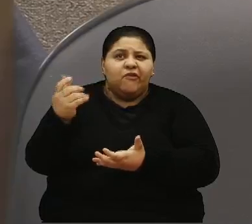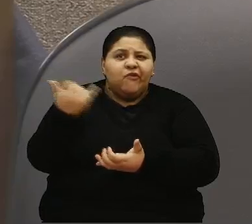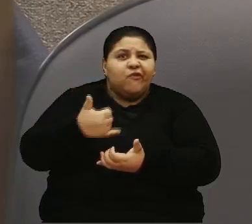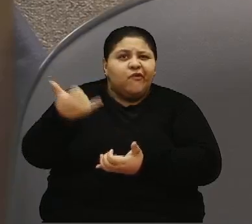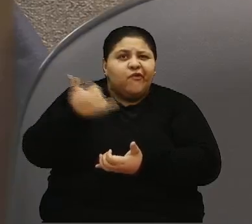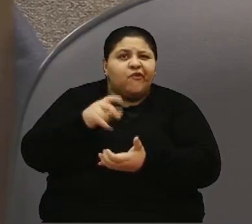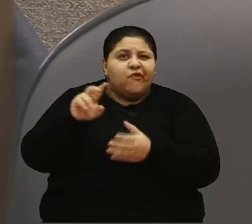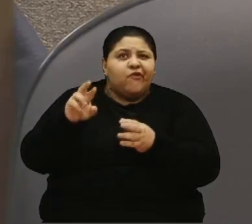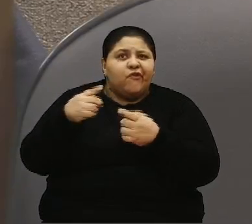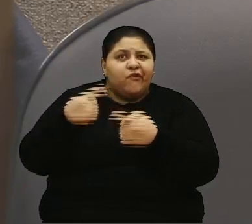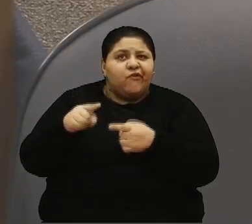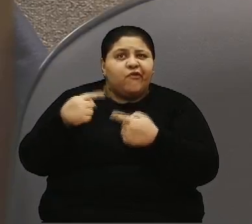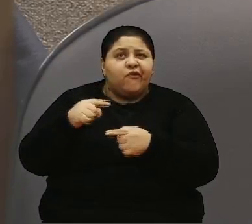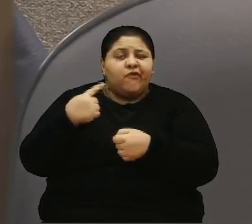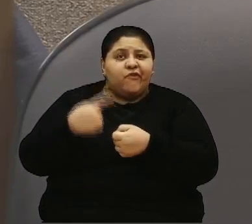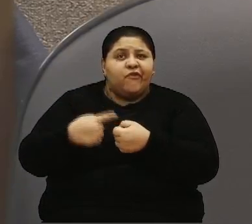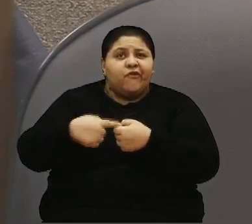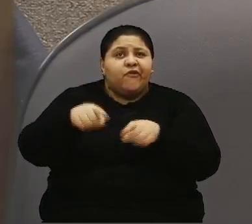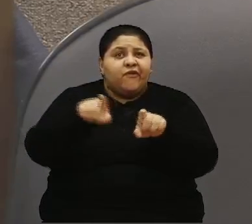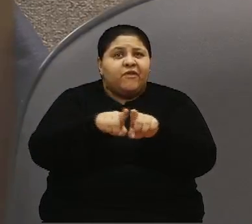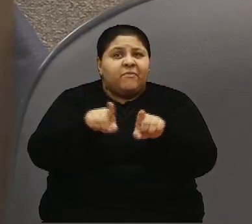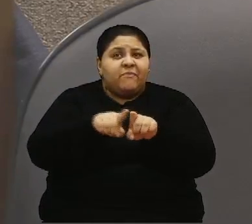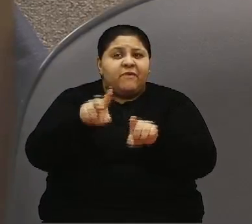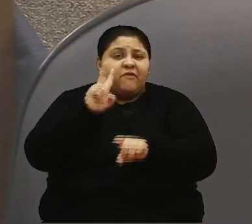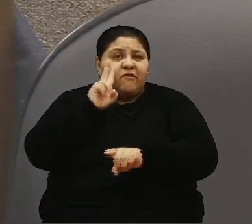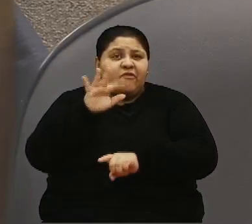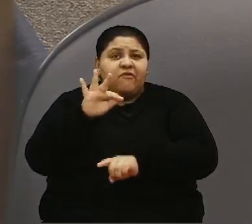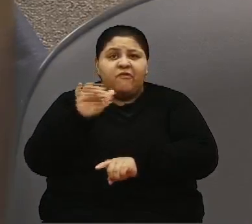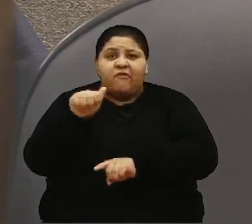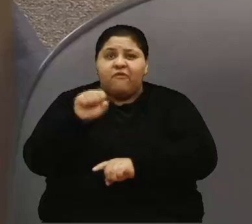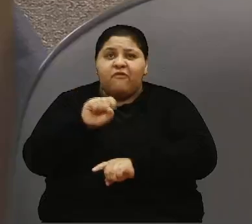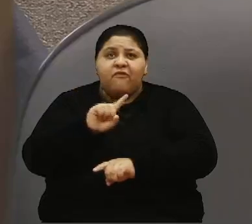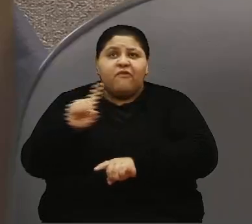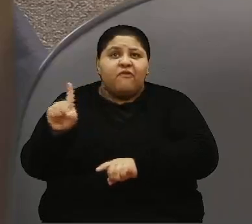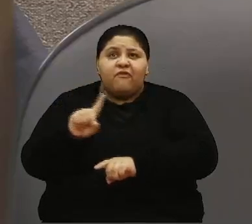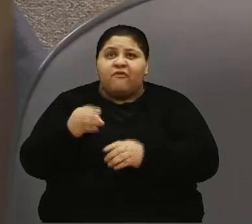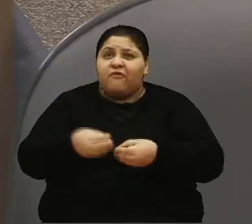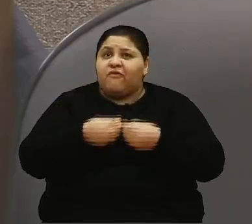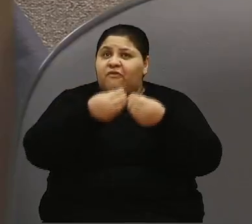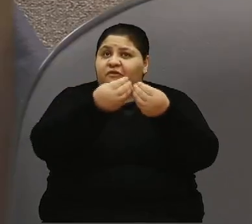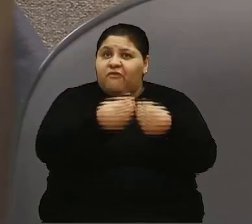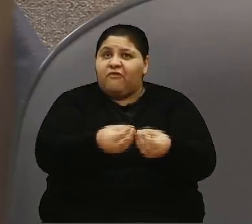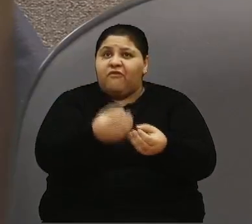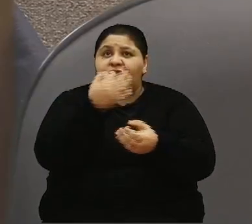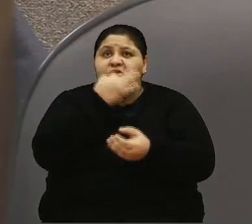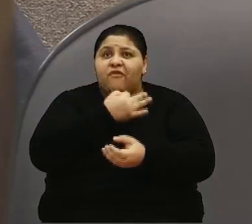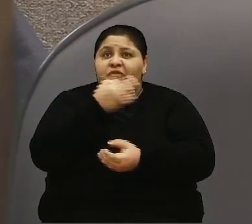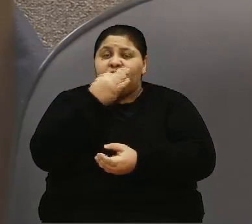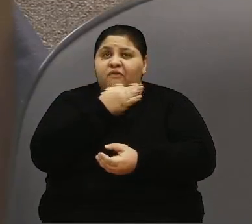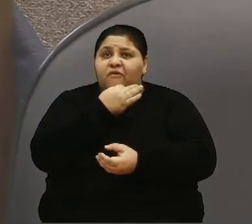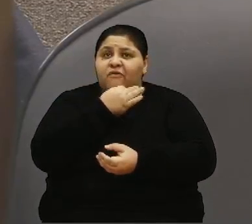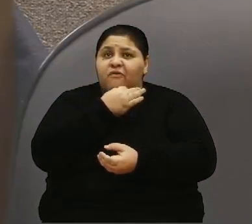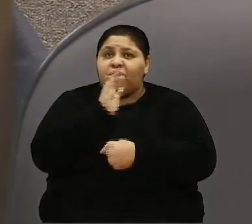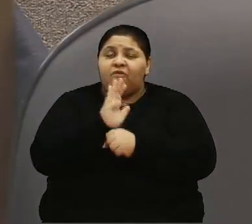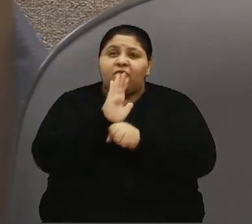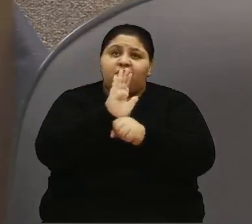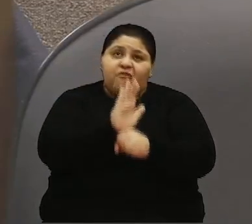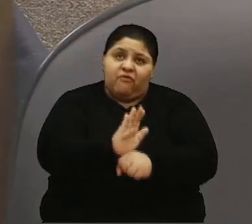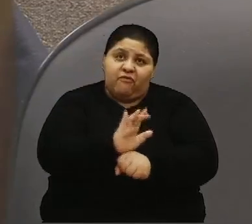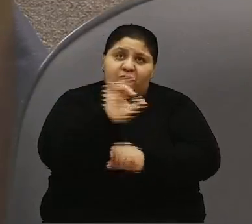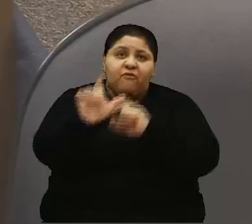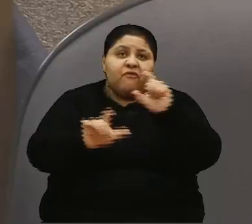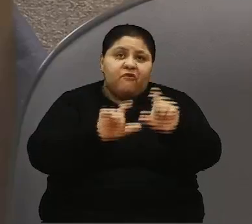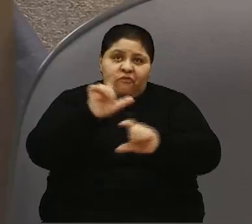do pessoal de Caxias, inclusive conferir com a FAS. Não está sendo concedido, por exemplo, em Caxias o benefício, mesmo que as